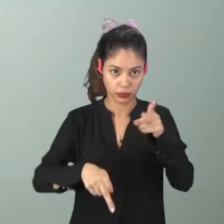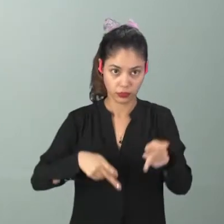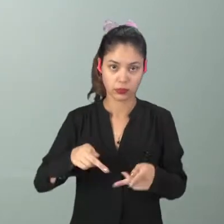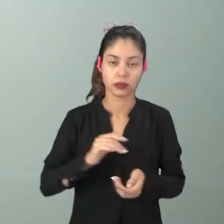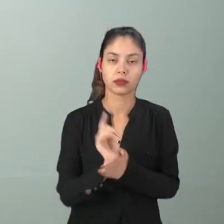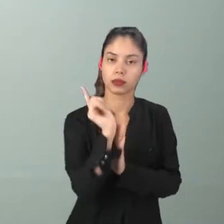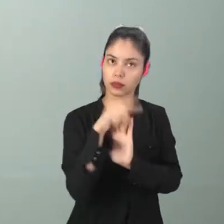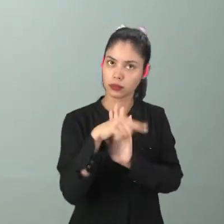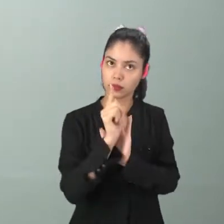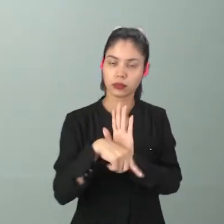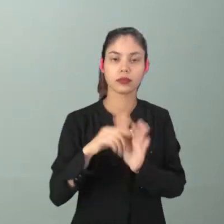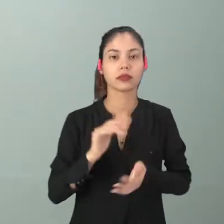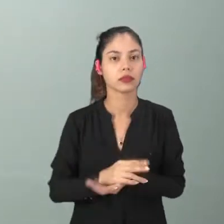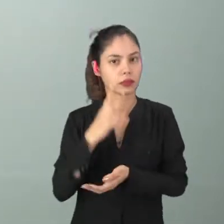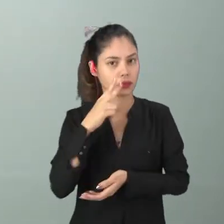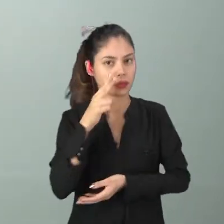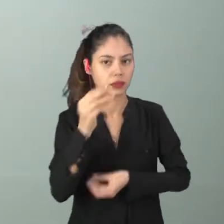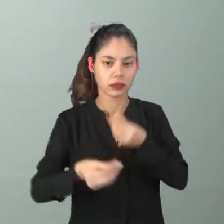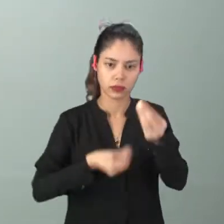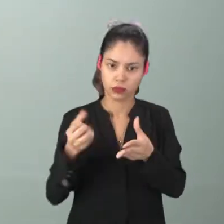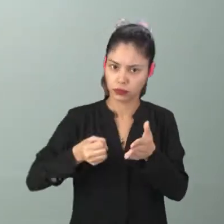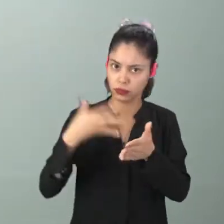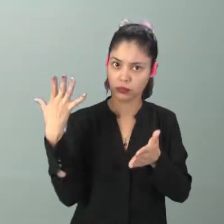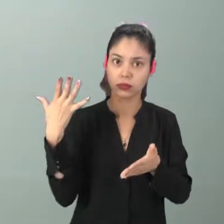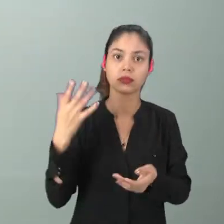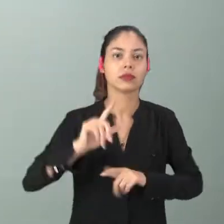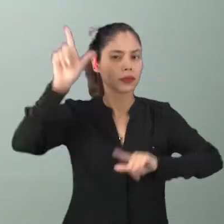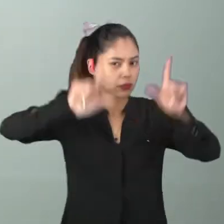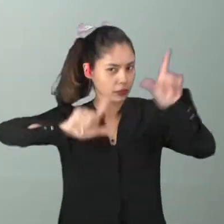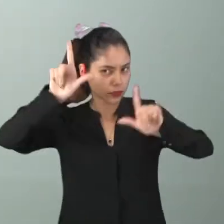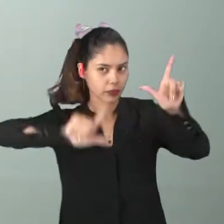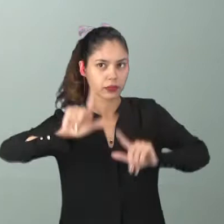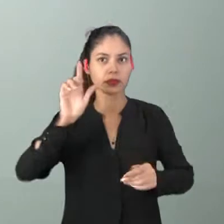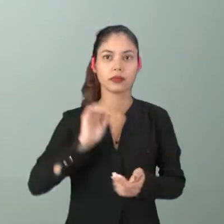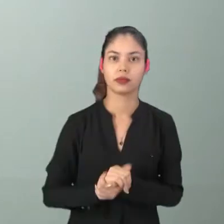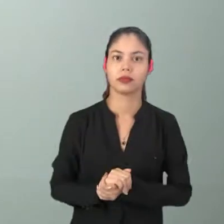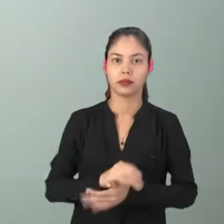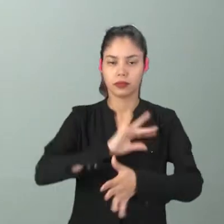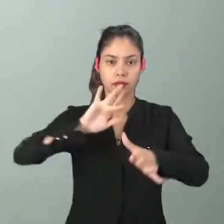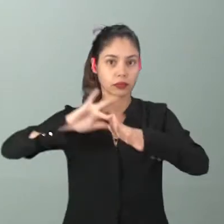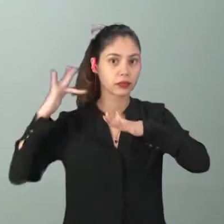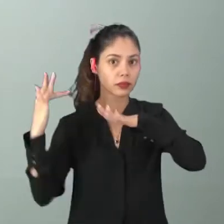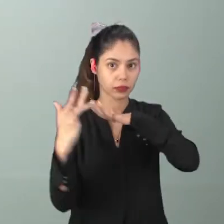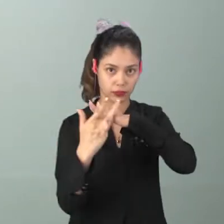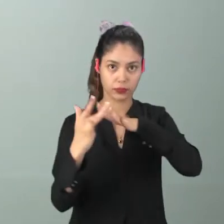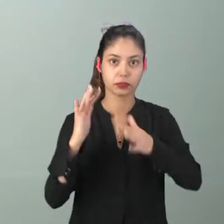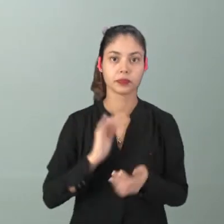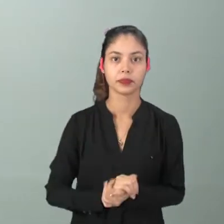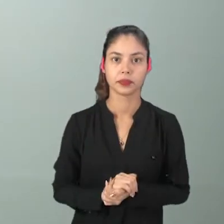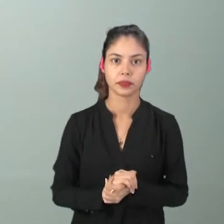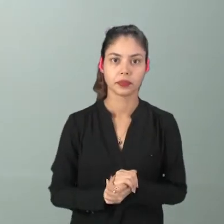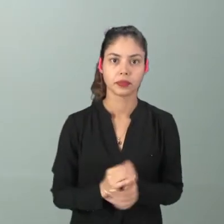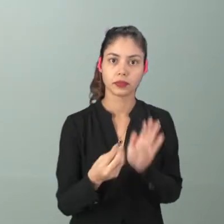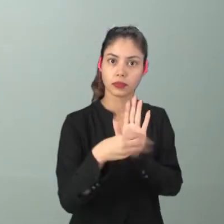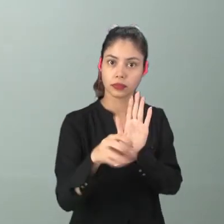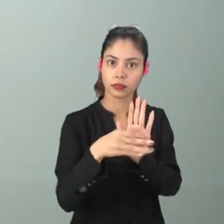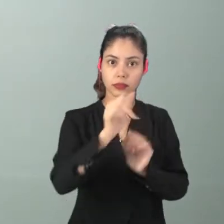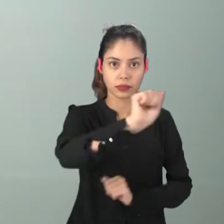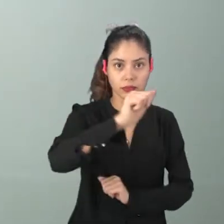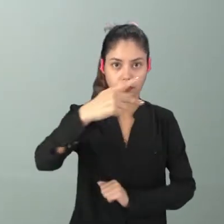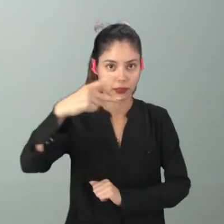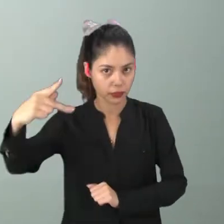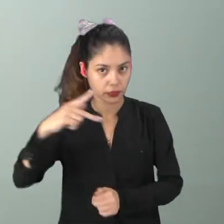é um gênero que a gente vê com muita frequência na TV, nas redes sociais, nos aplicativos que a